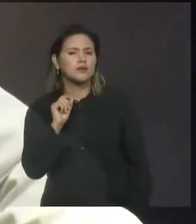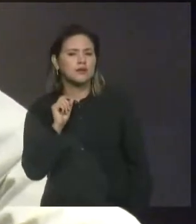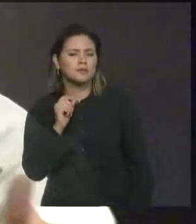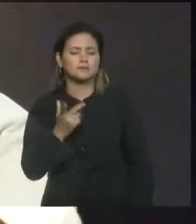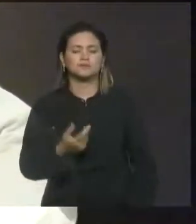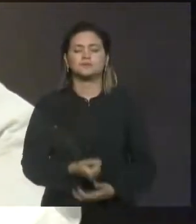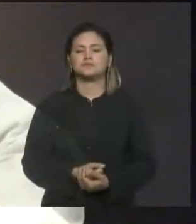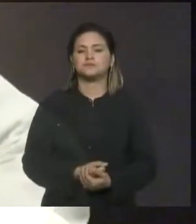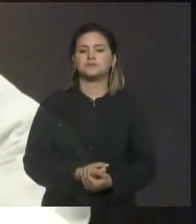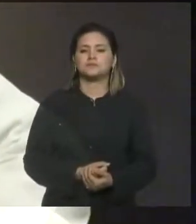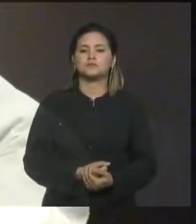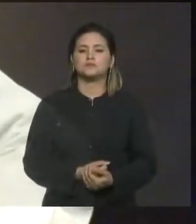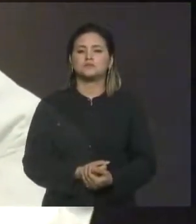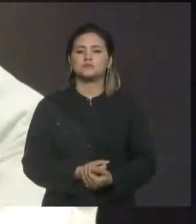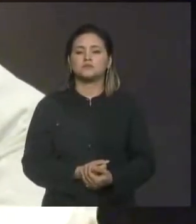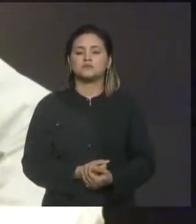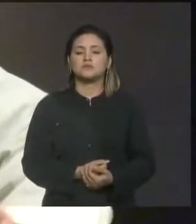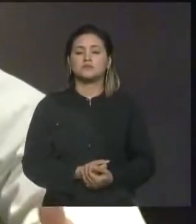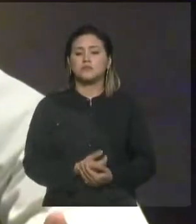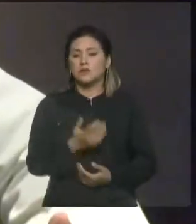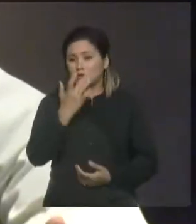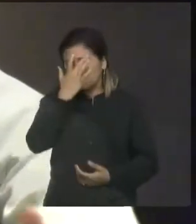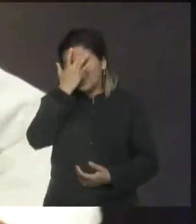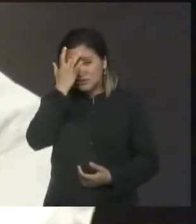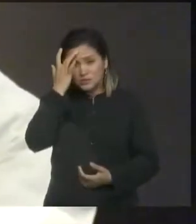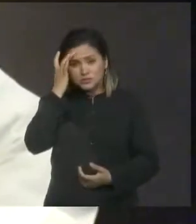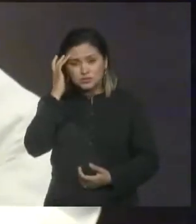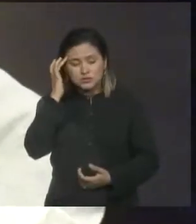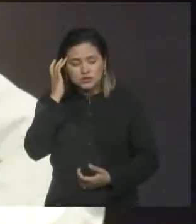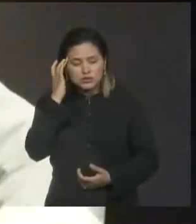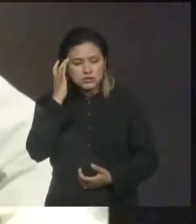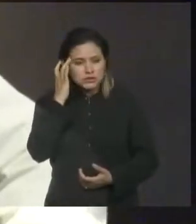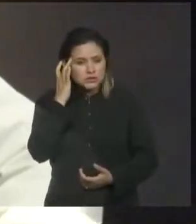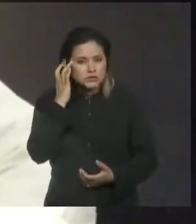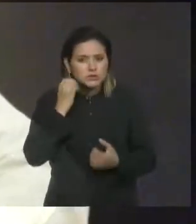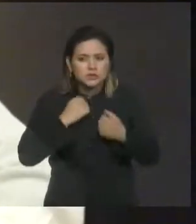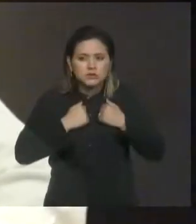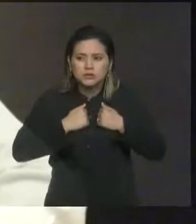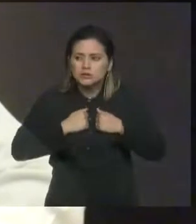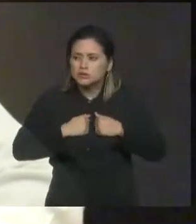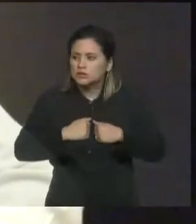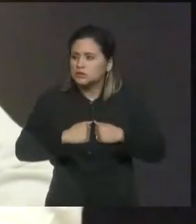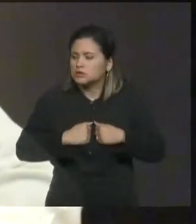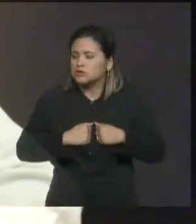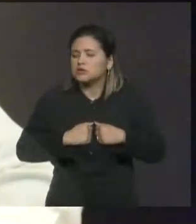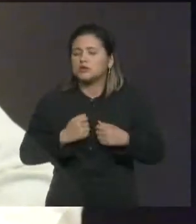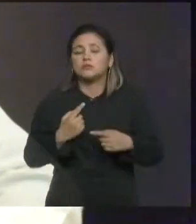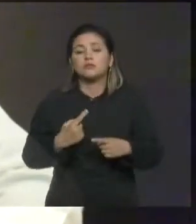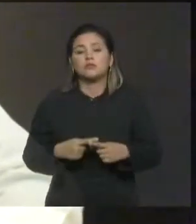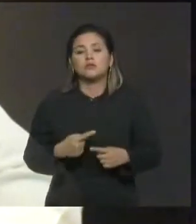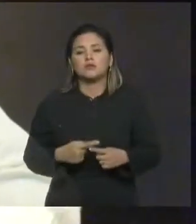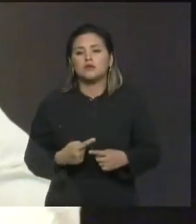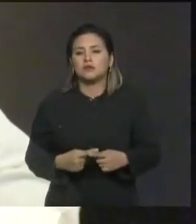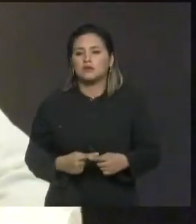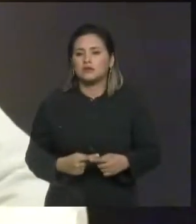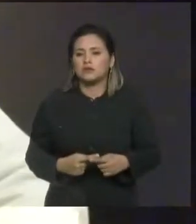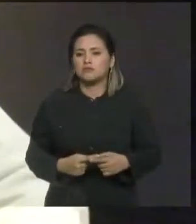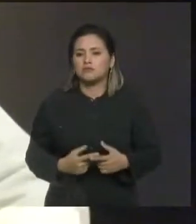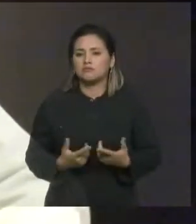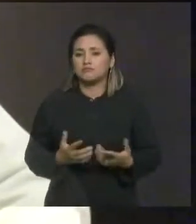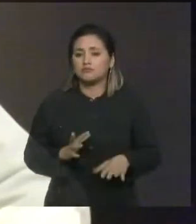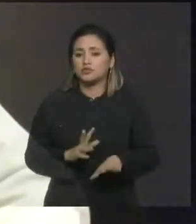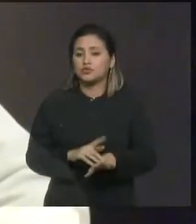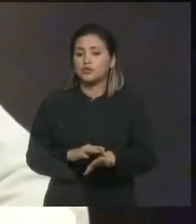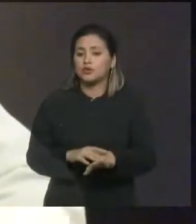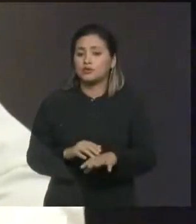assistindo pessoas desesperadas, porque, como você bem colocou, é uma doença que pode atingir qualquer